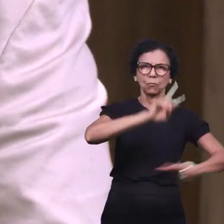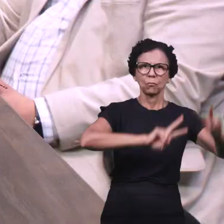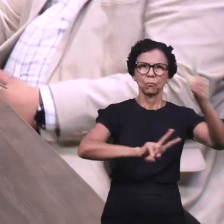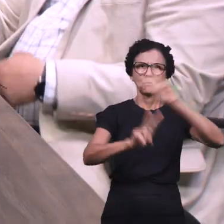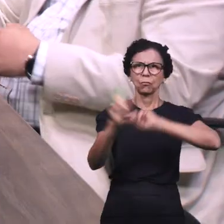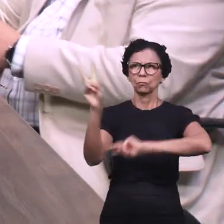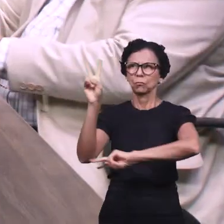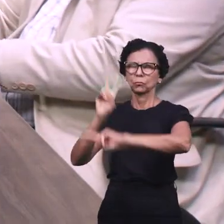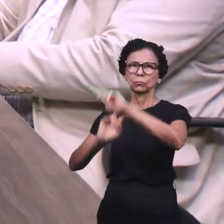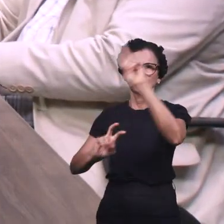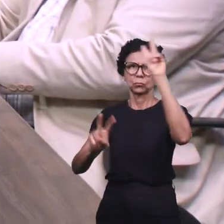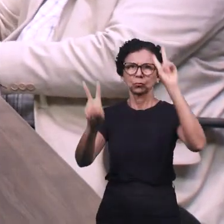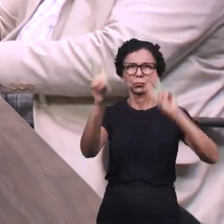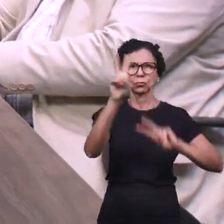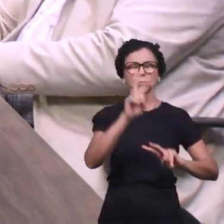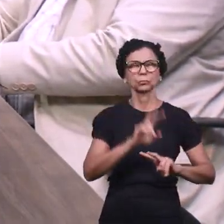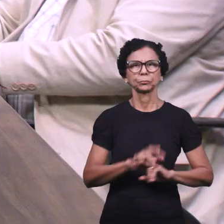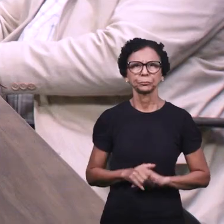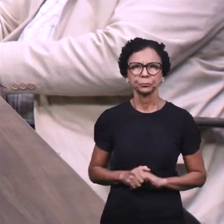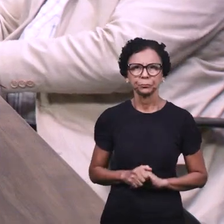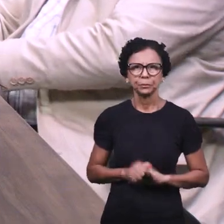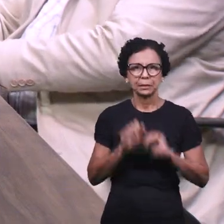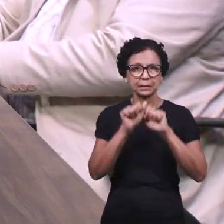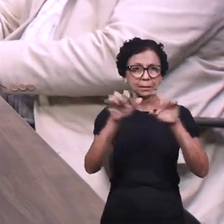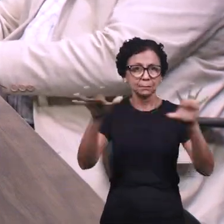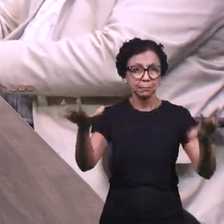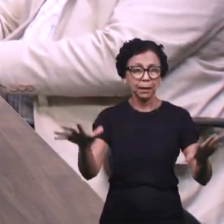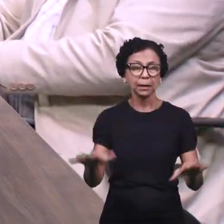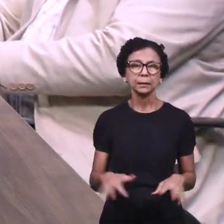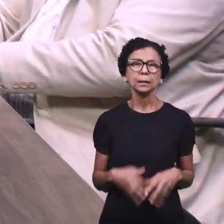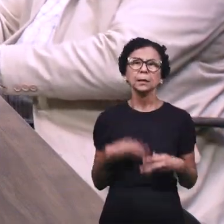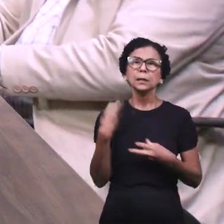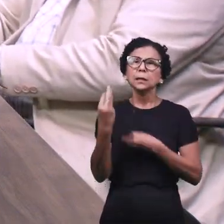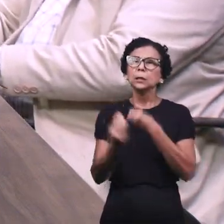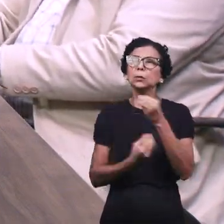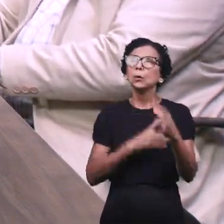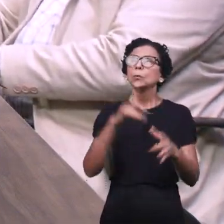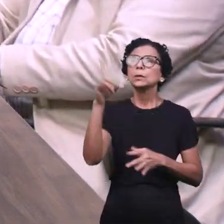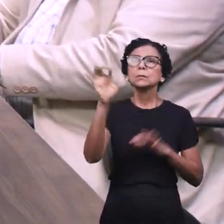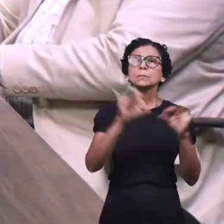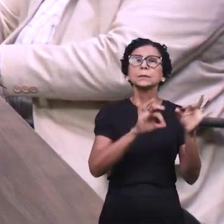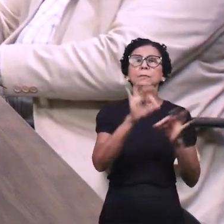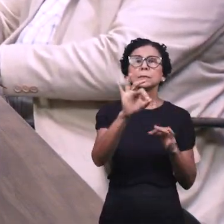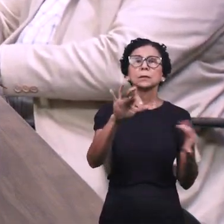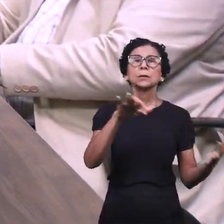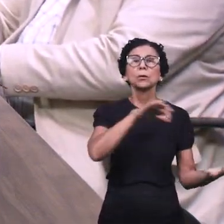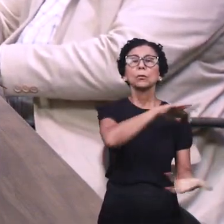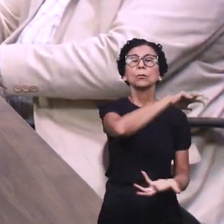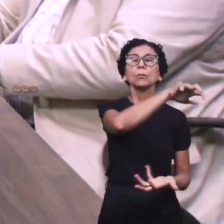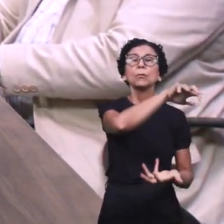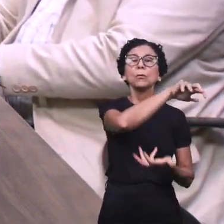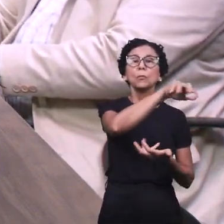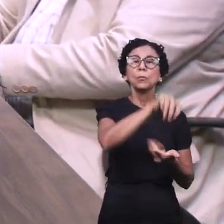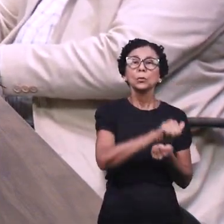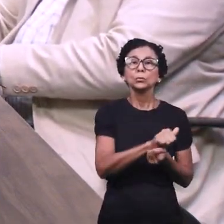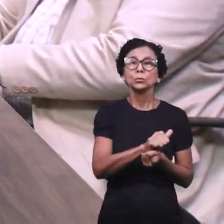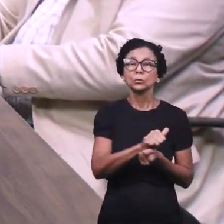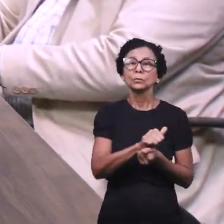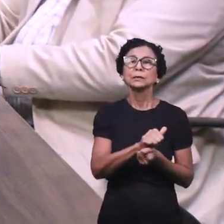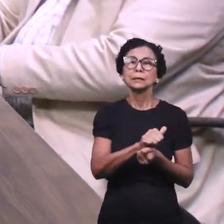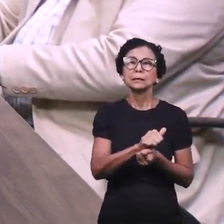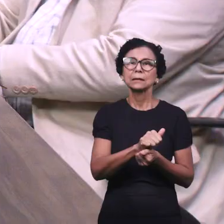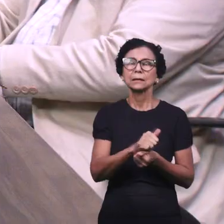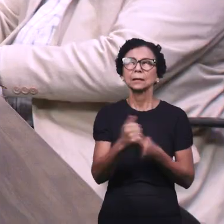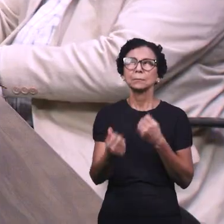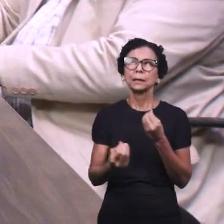um pouco sobre como a Terra se prepara, ou como Deus preparou a Terra para receber esses ventos solares. Se nós